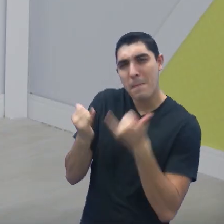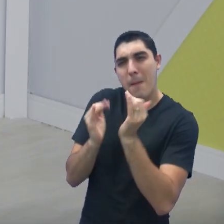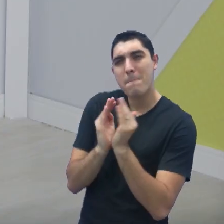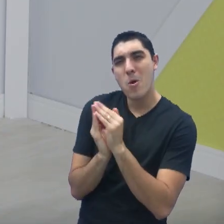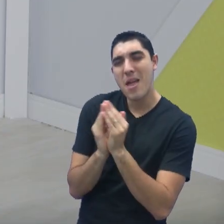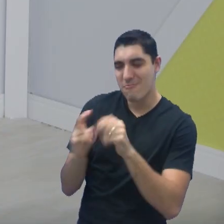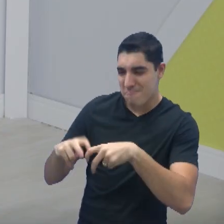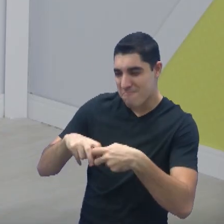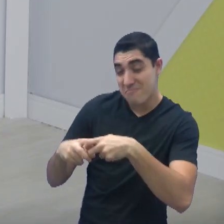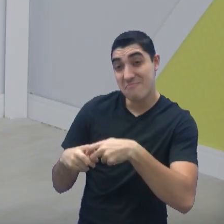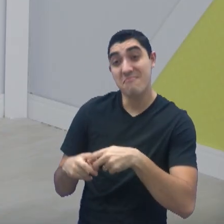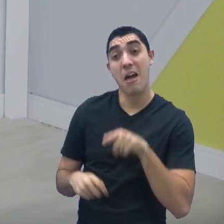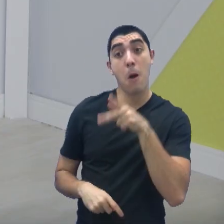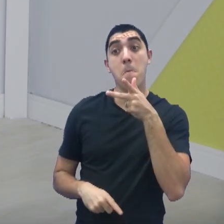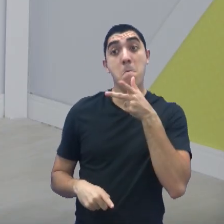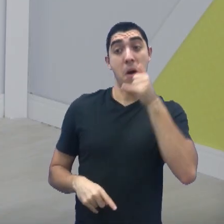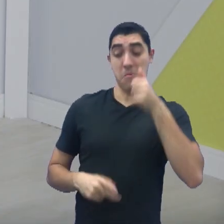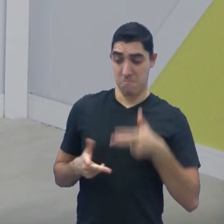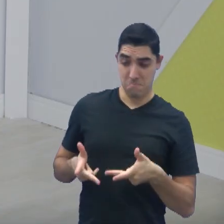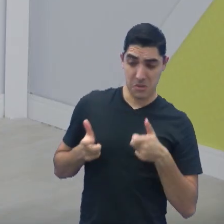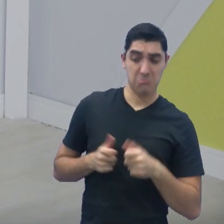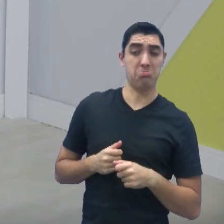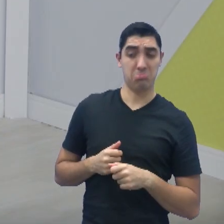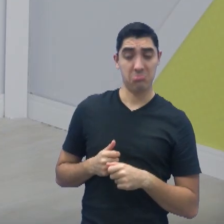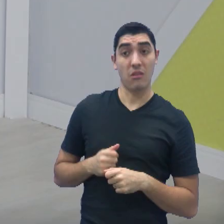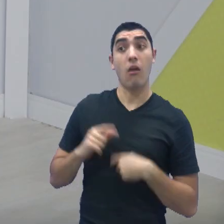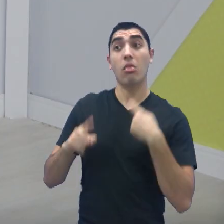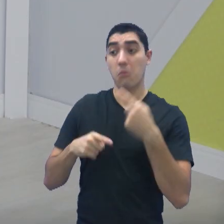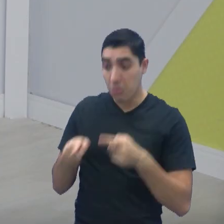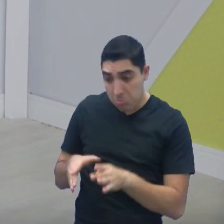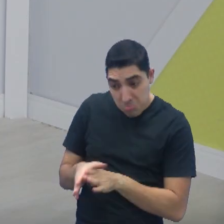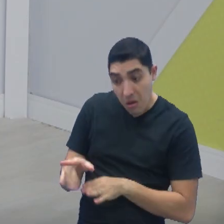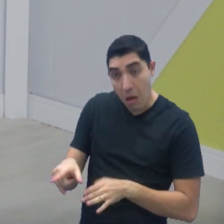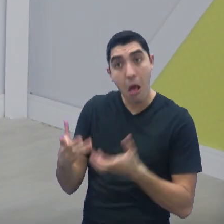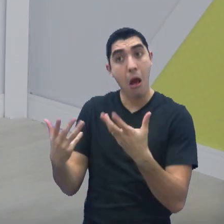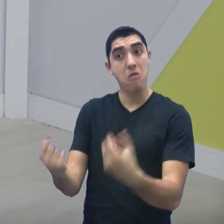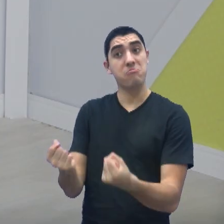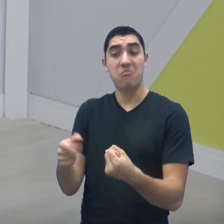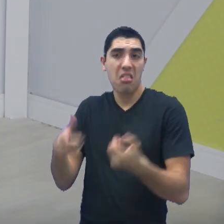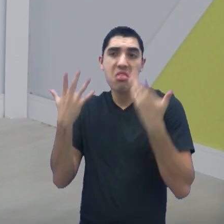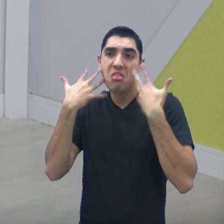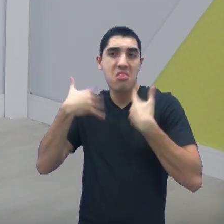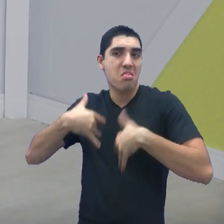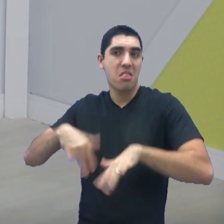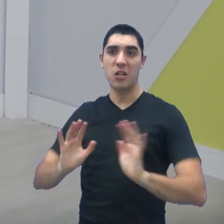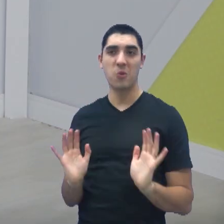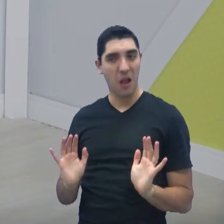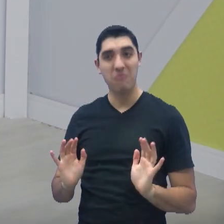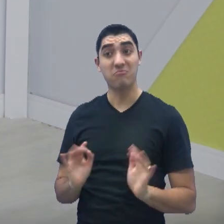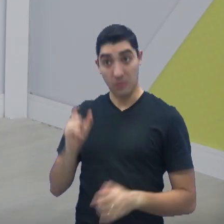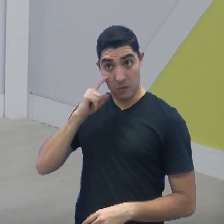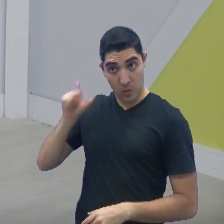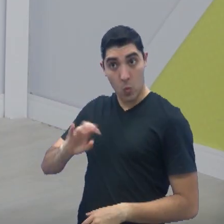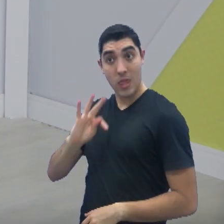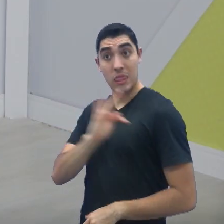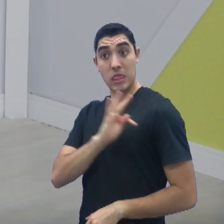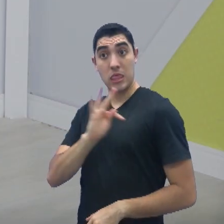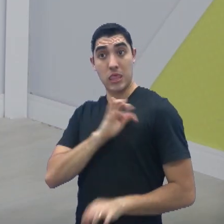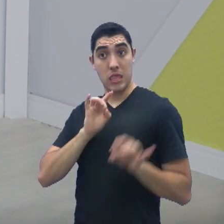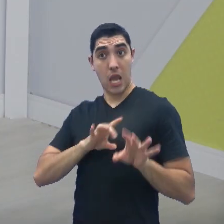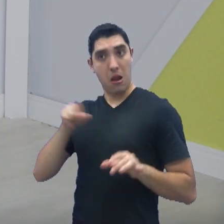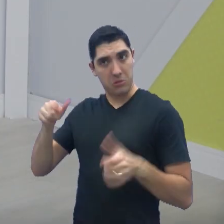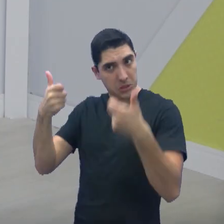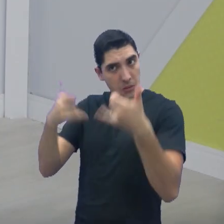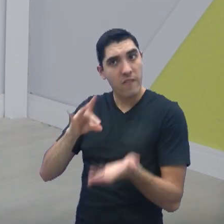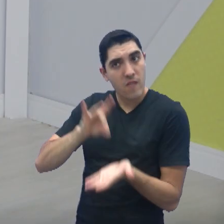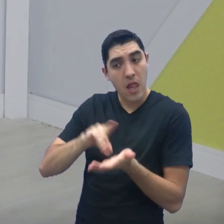O pai identificou, ele direcionou, foi, e a coisa tem que ser natural, né, Paulito? Como o próprio treinador também falou, que a iniciação é